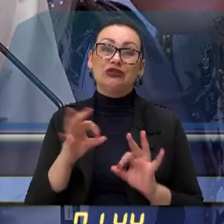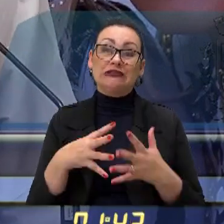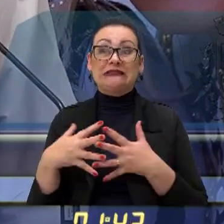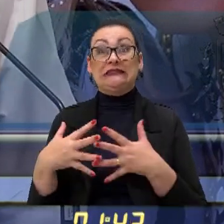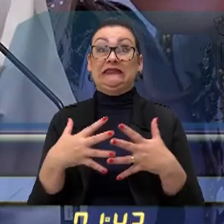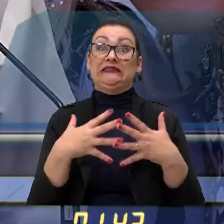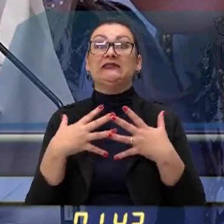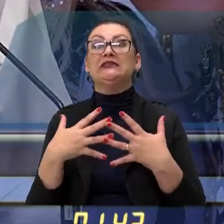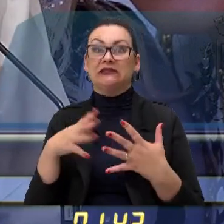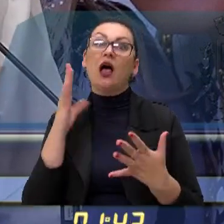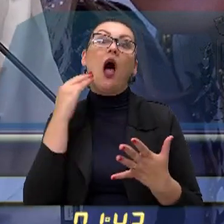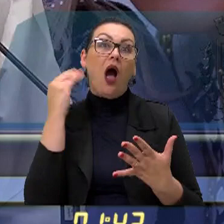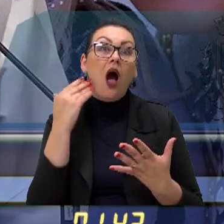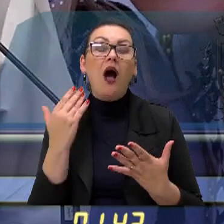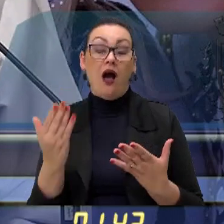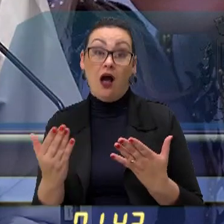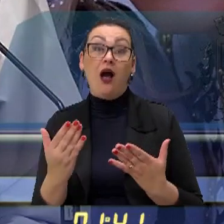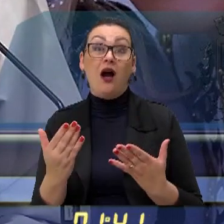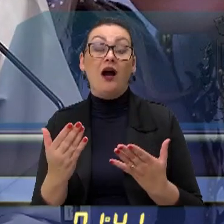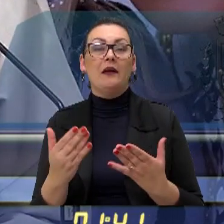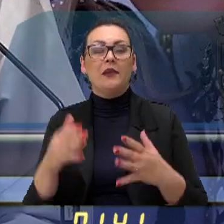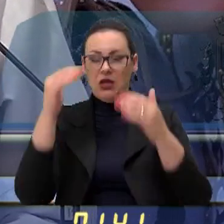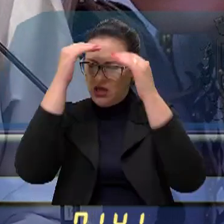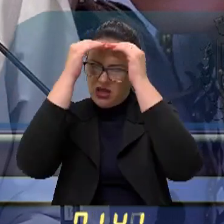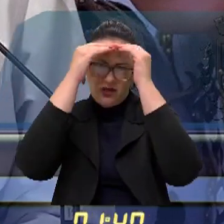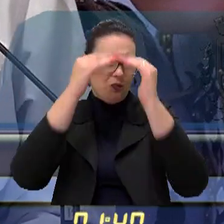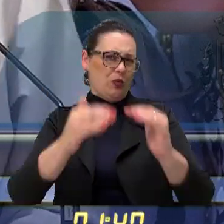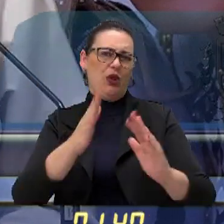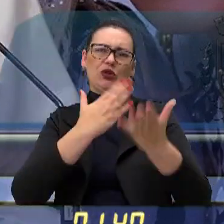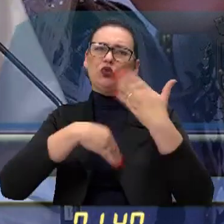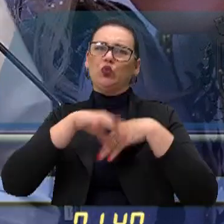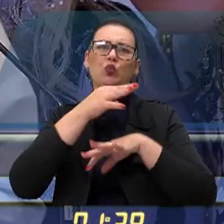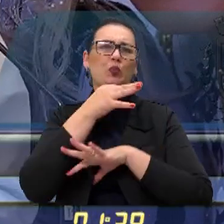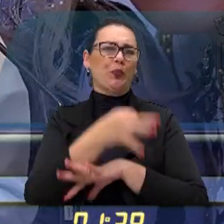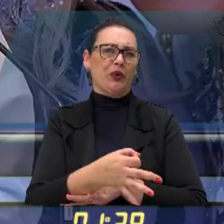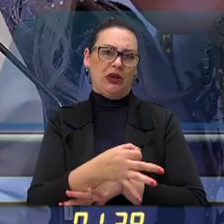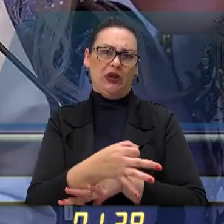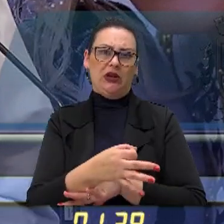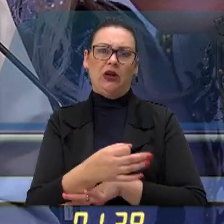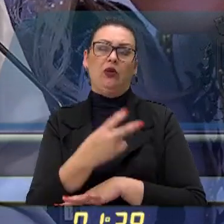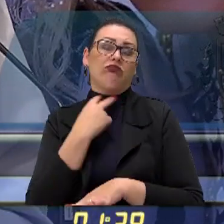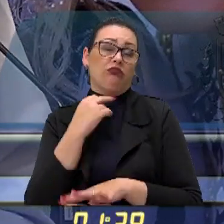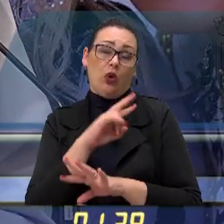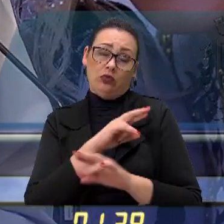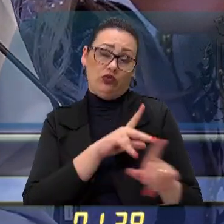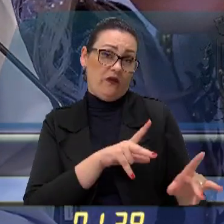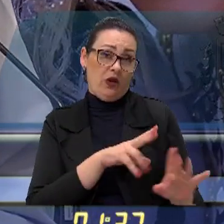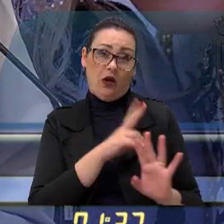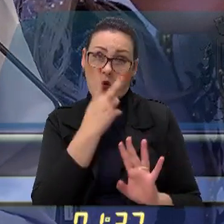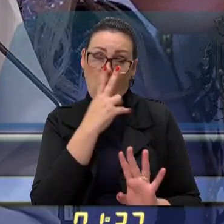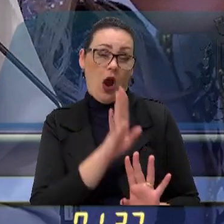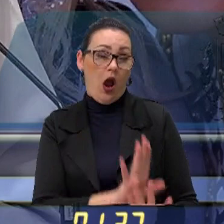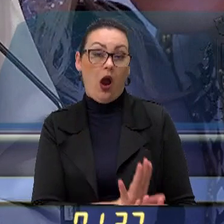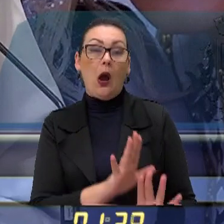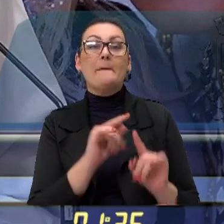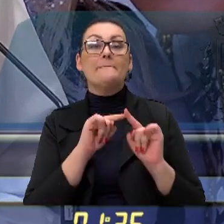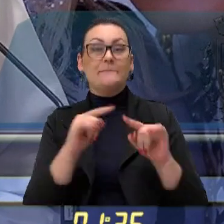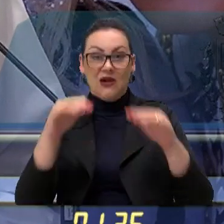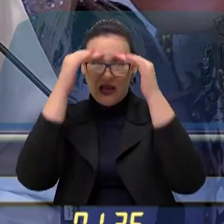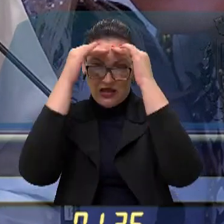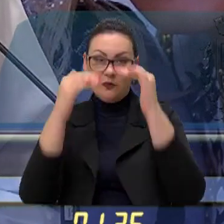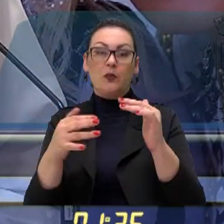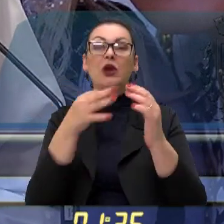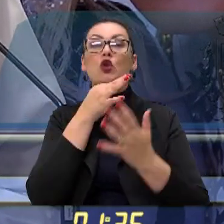polêmico, reconhecemos isso. E respeitamos todas as opiniões e não poderia ser diferente. Mas respeitamos